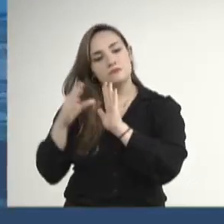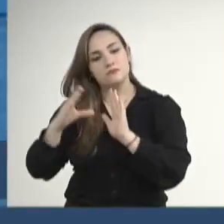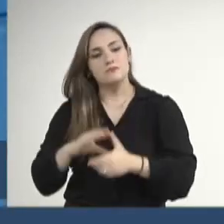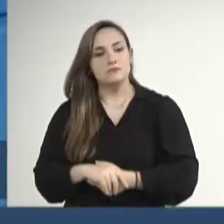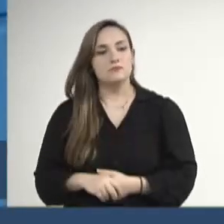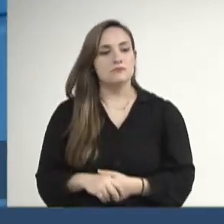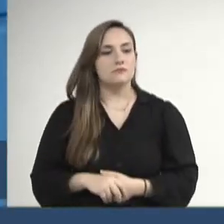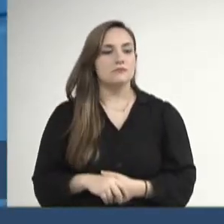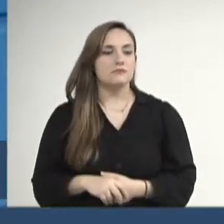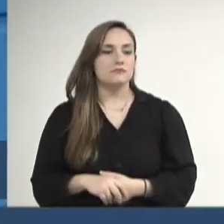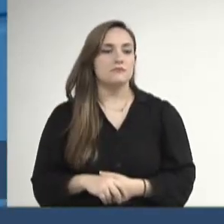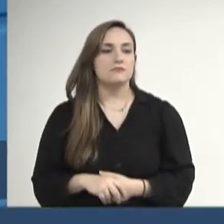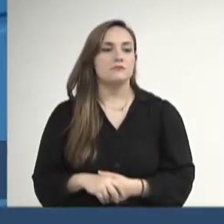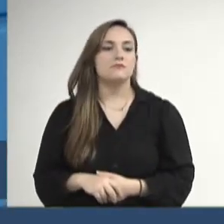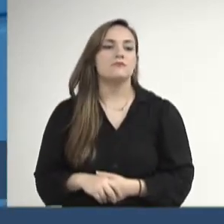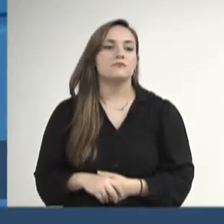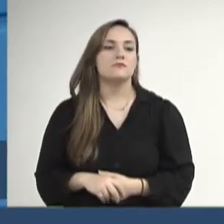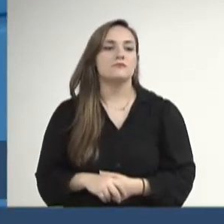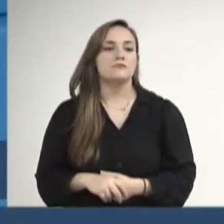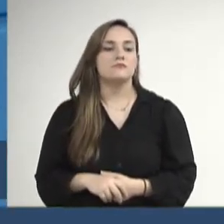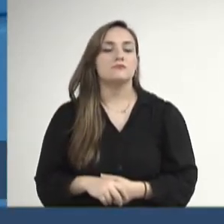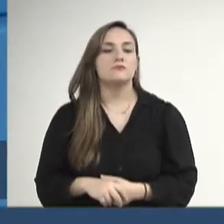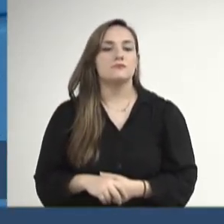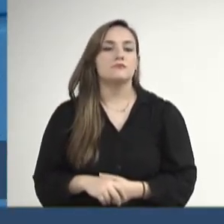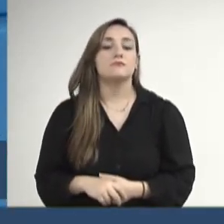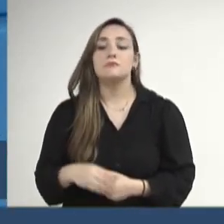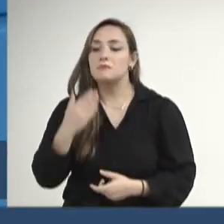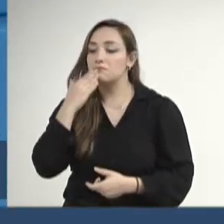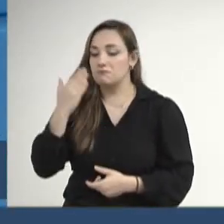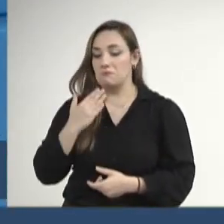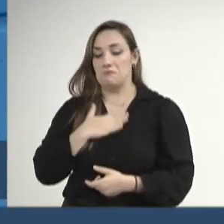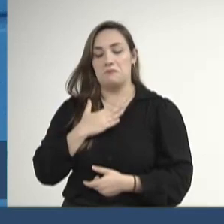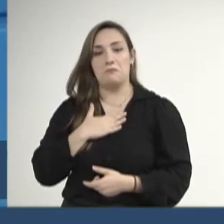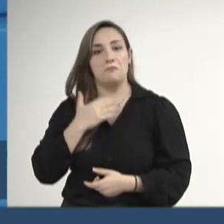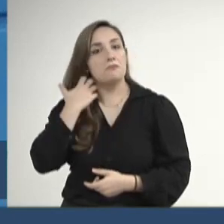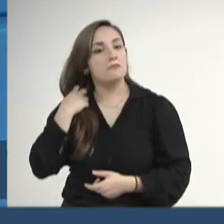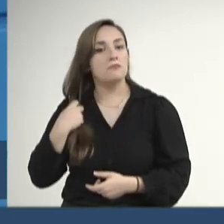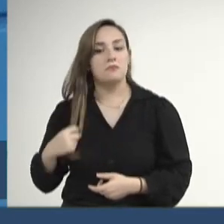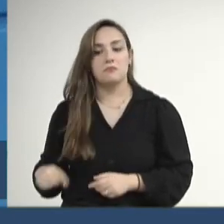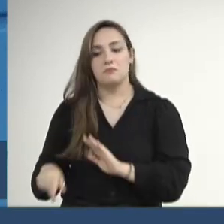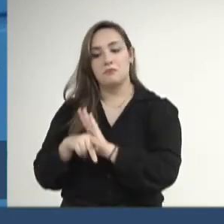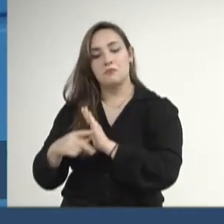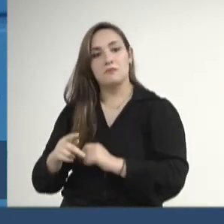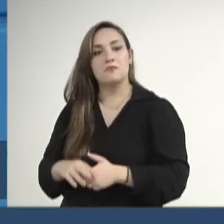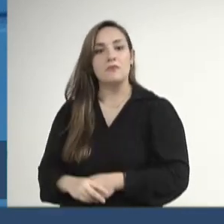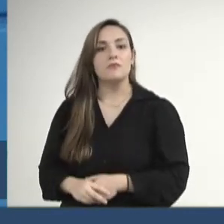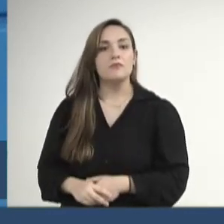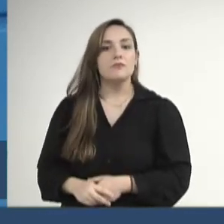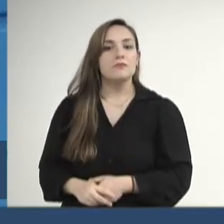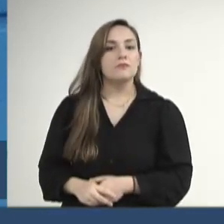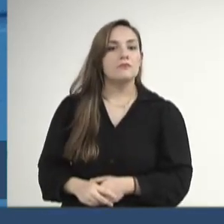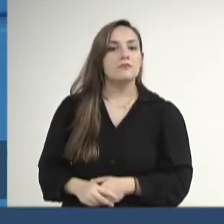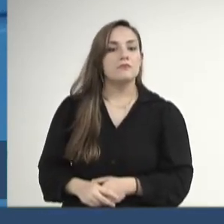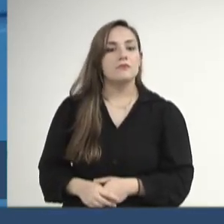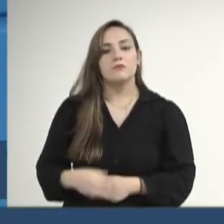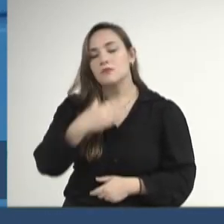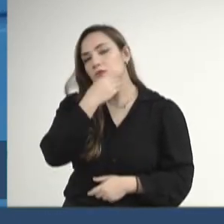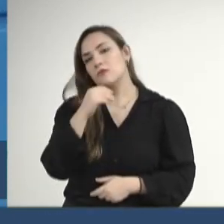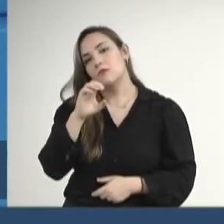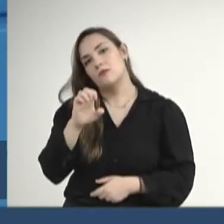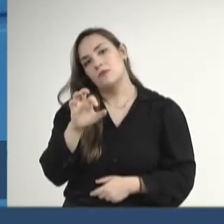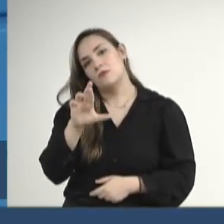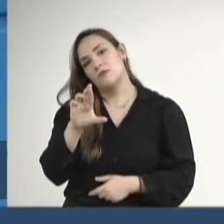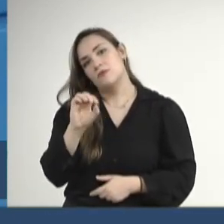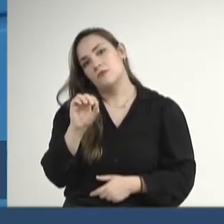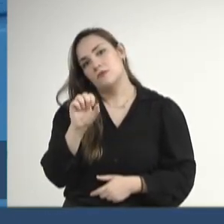que me foi solicitada pelo Senhor erosim Antônio